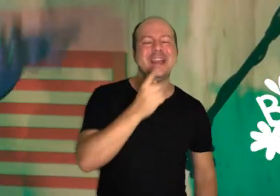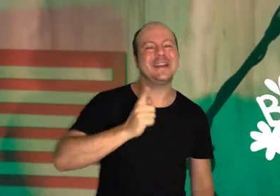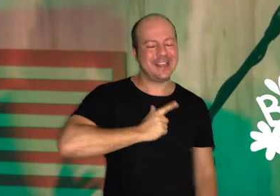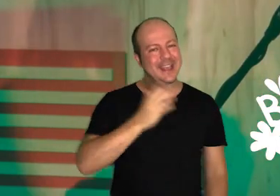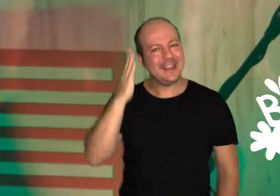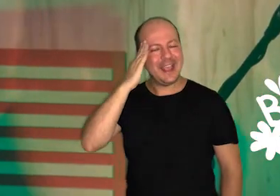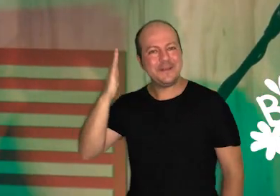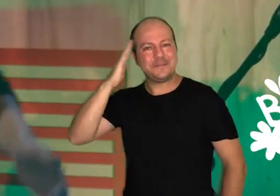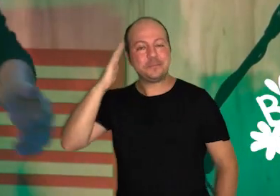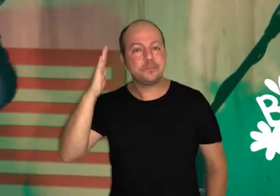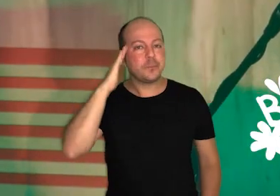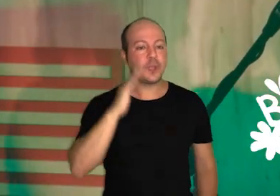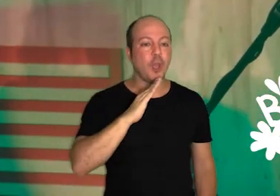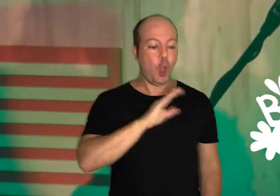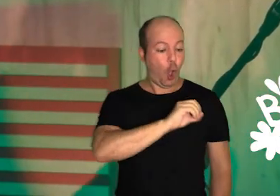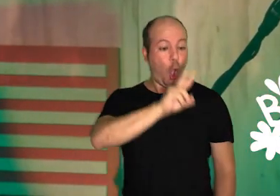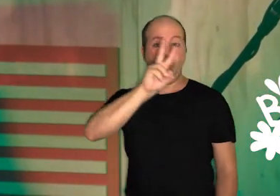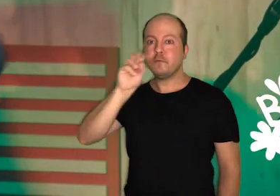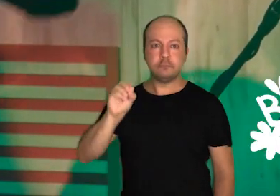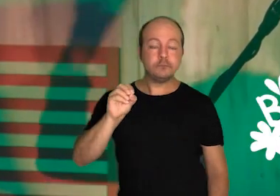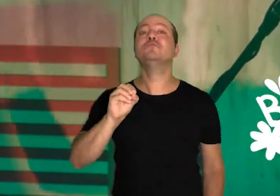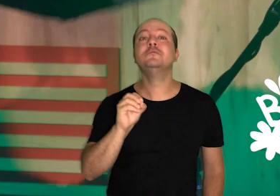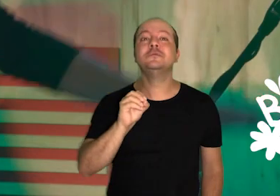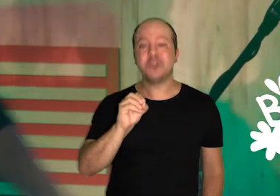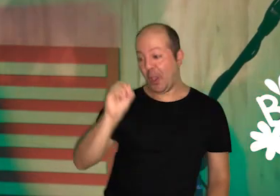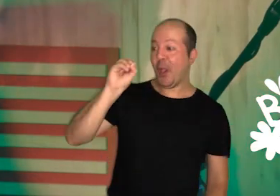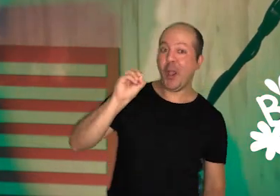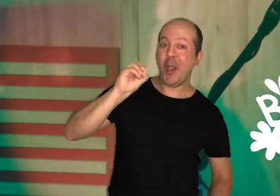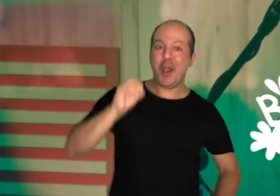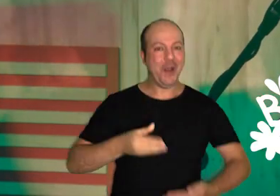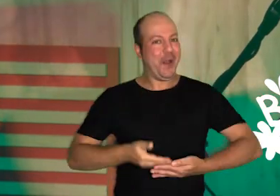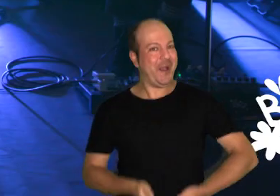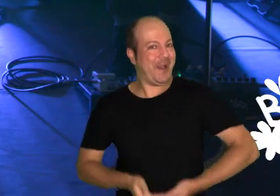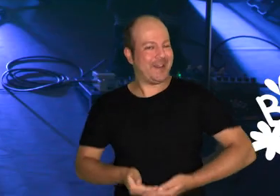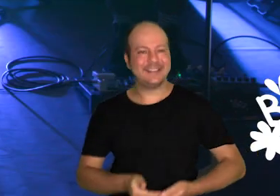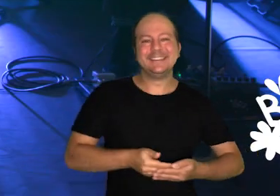procurando bem, eu sei que tem. Nas pontas do ovo, eu vejo